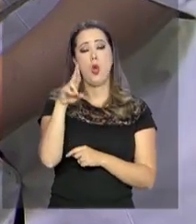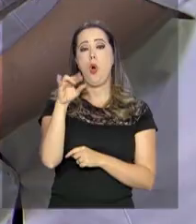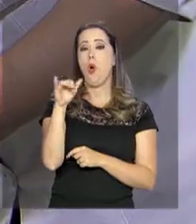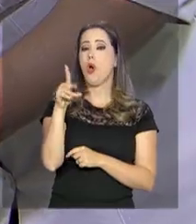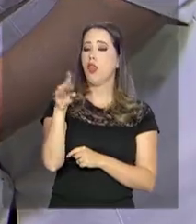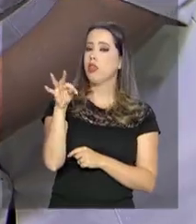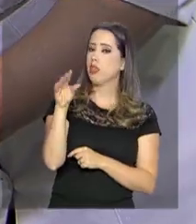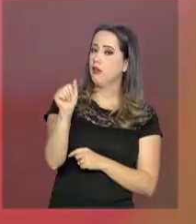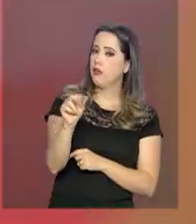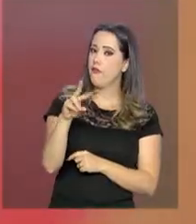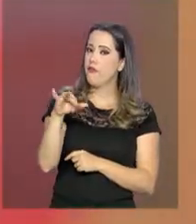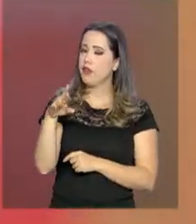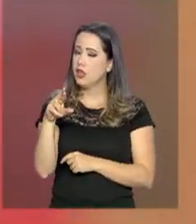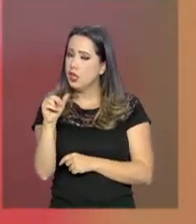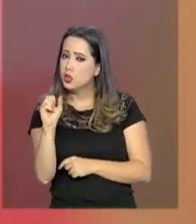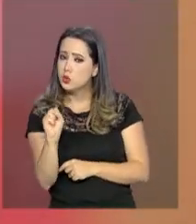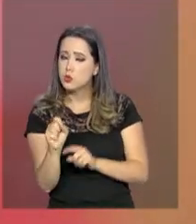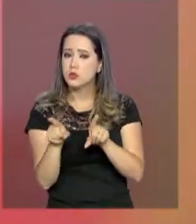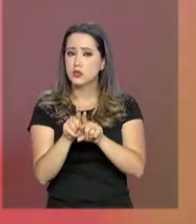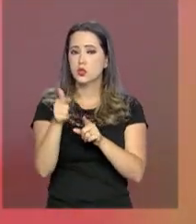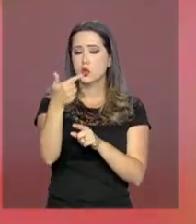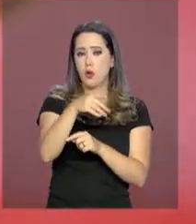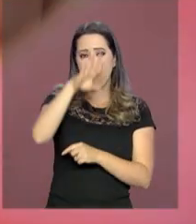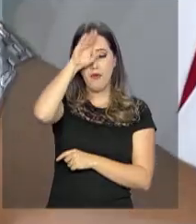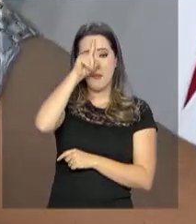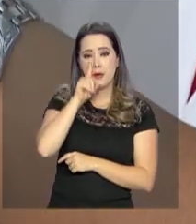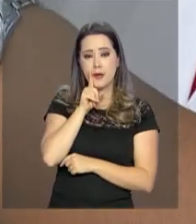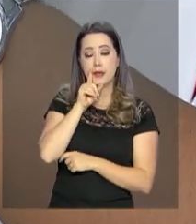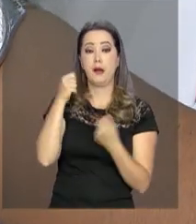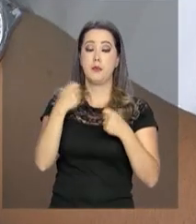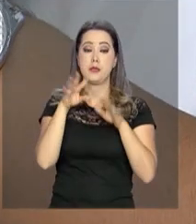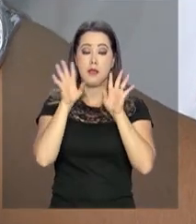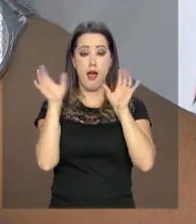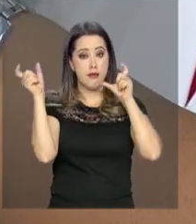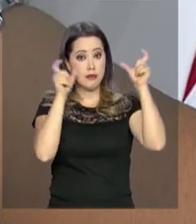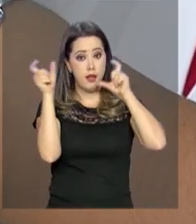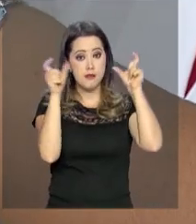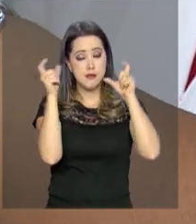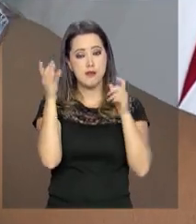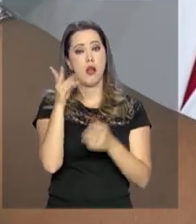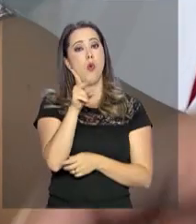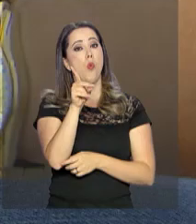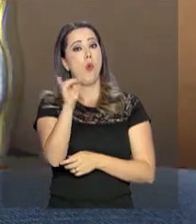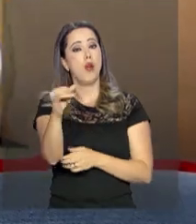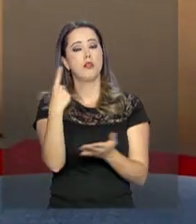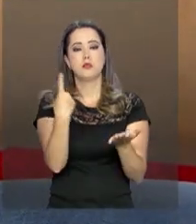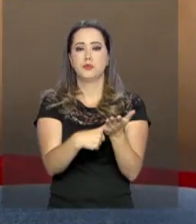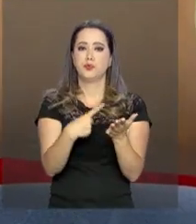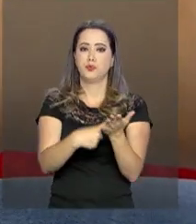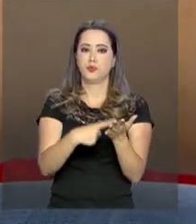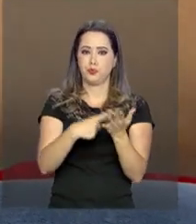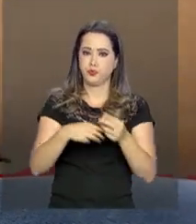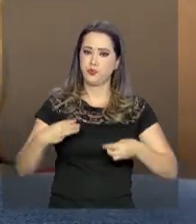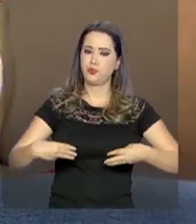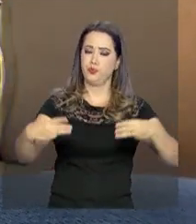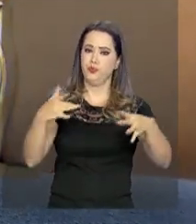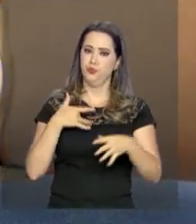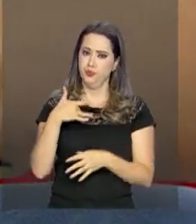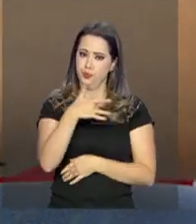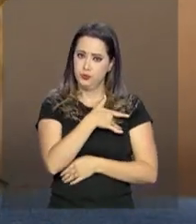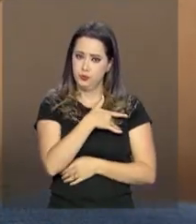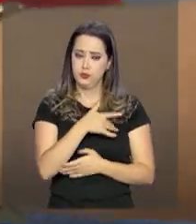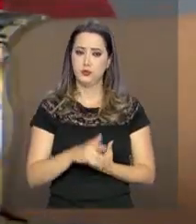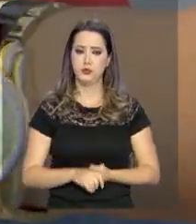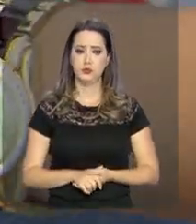ser administradas de acordo com o calendário nacional de imunizações do Ministério da Saúde. As